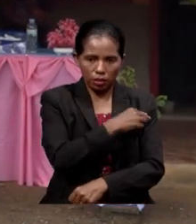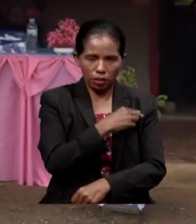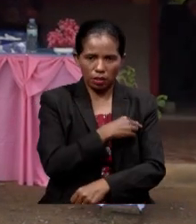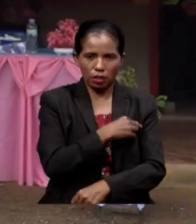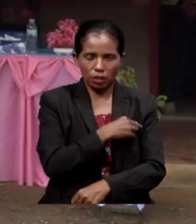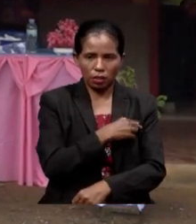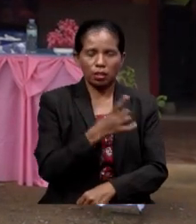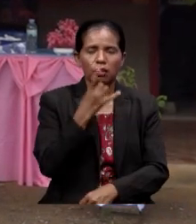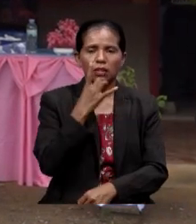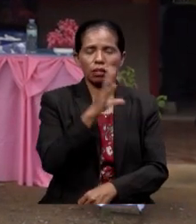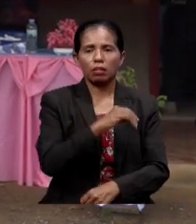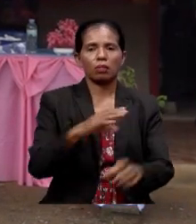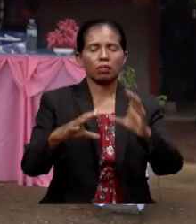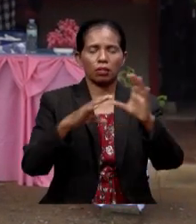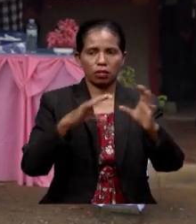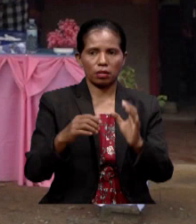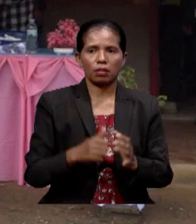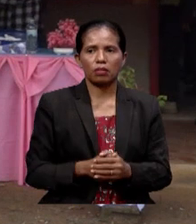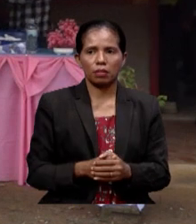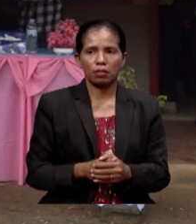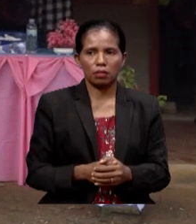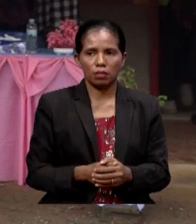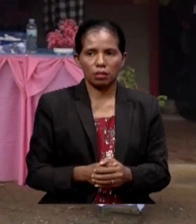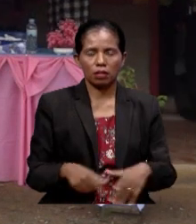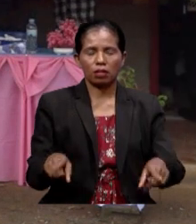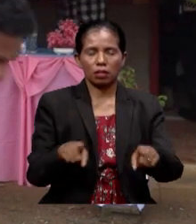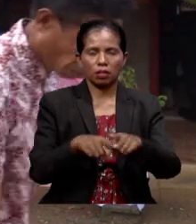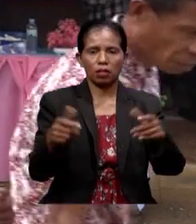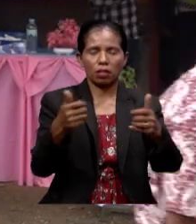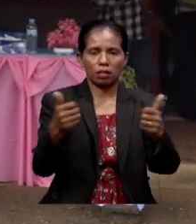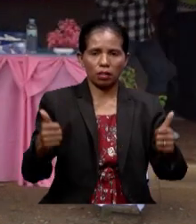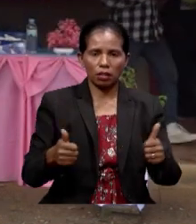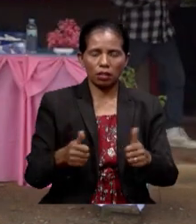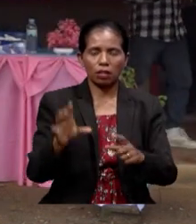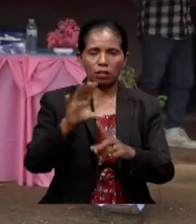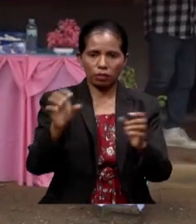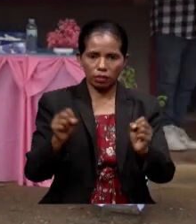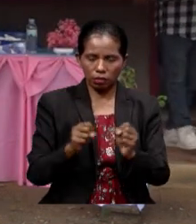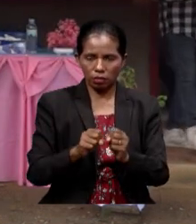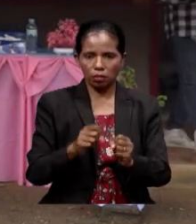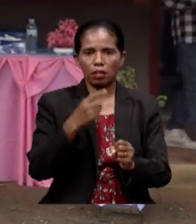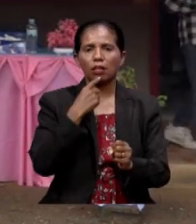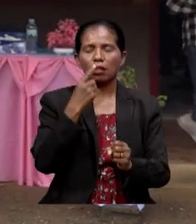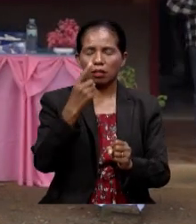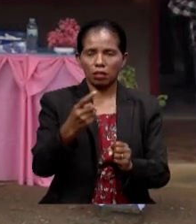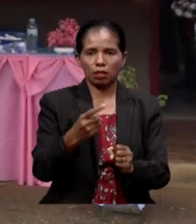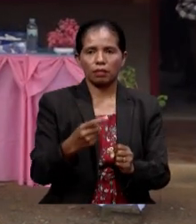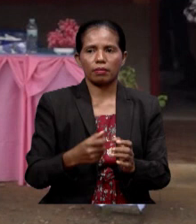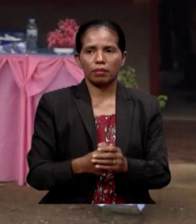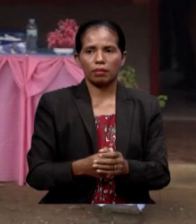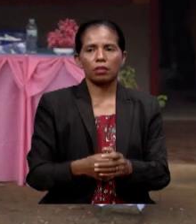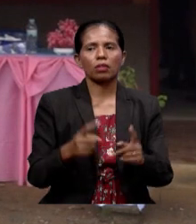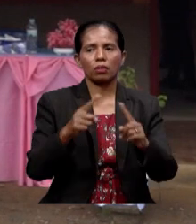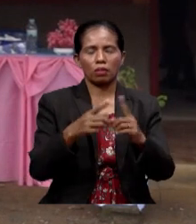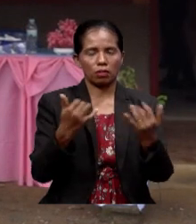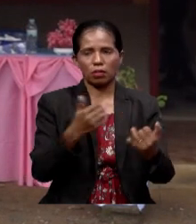eletricidade, nomos telecomunicação. E danemos, no dar autoridade, questiona e a parte relevante, mas beto em loro